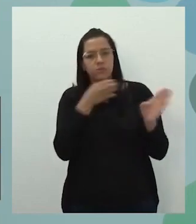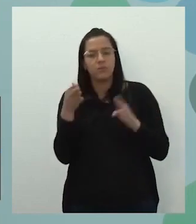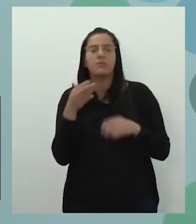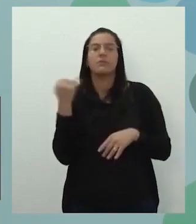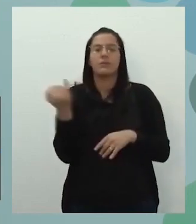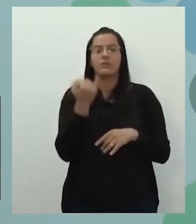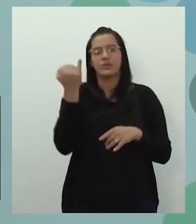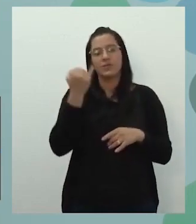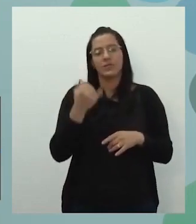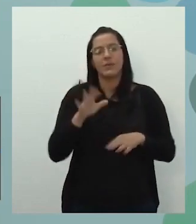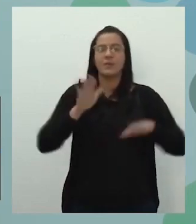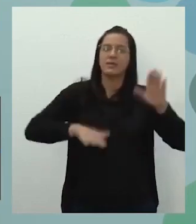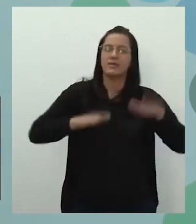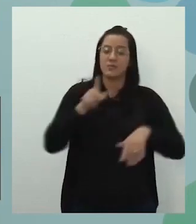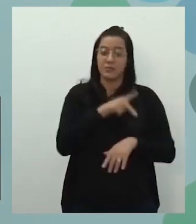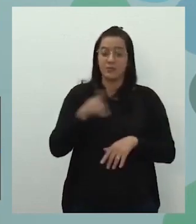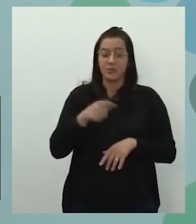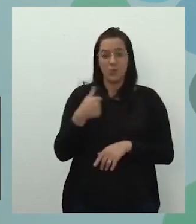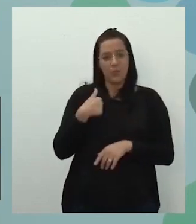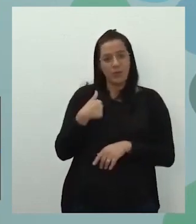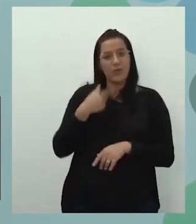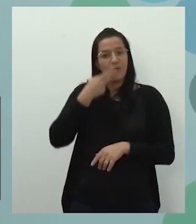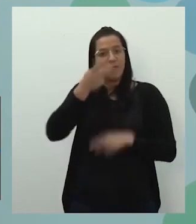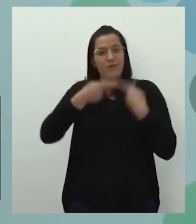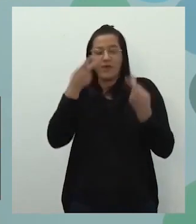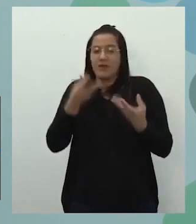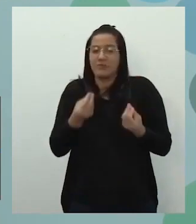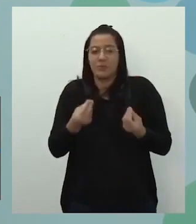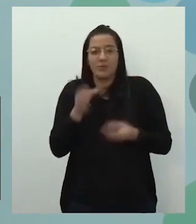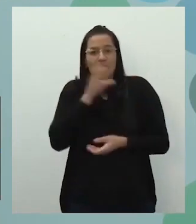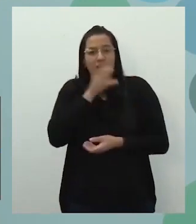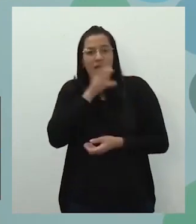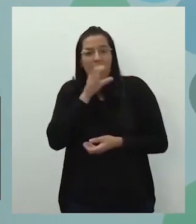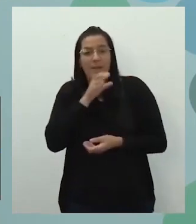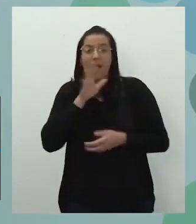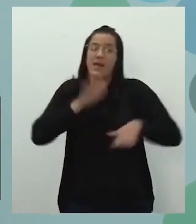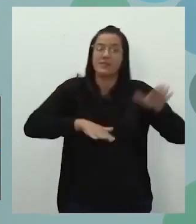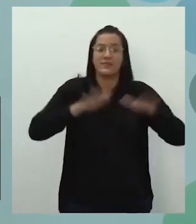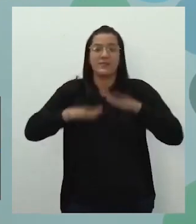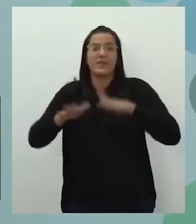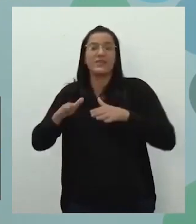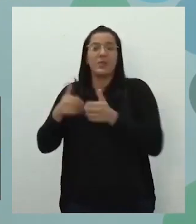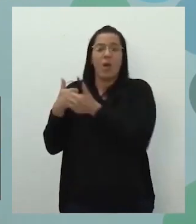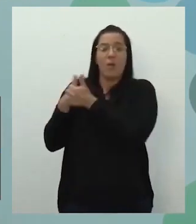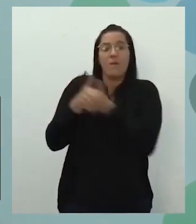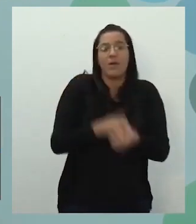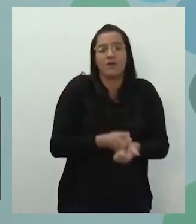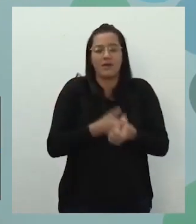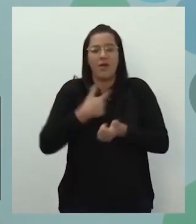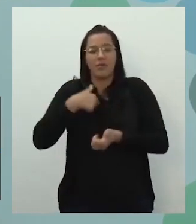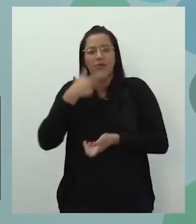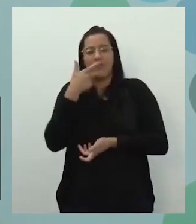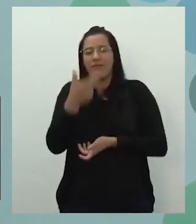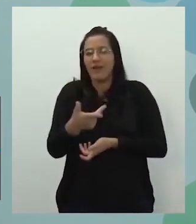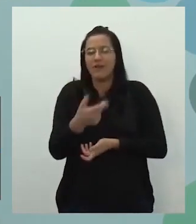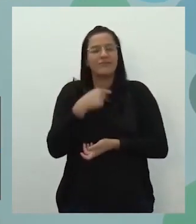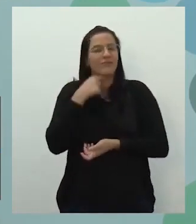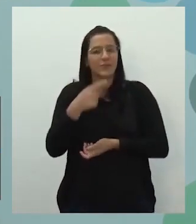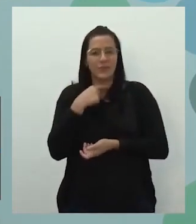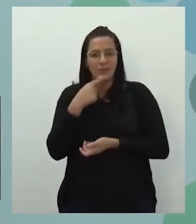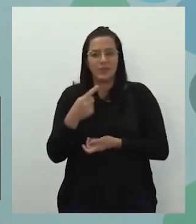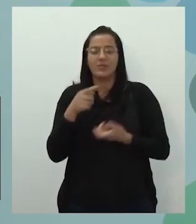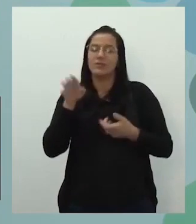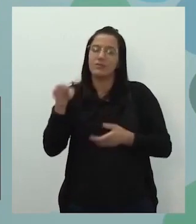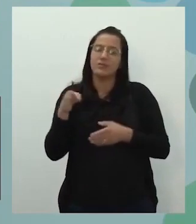como eu, falam um pouquinho rápido. E aí, o que acontece? Né? Não é todo mundo que consegue acompanhar o meu ritmo. Então, aí você consegue chegar lá